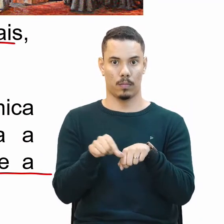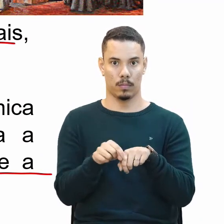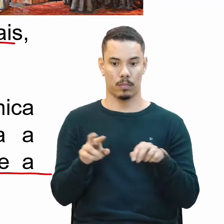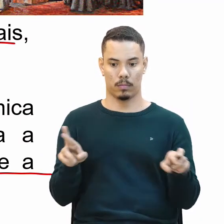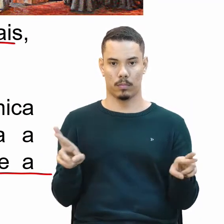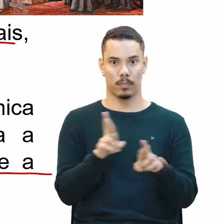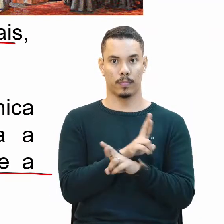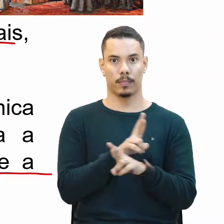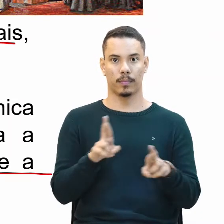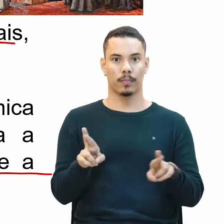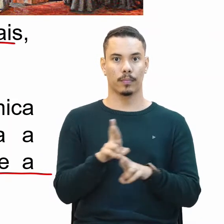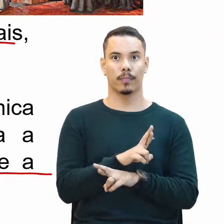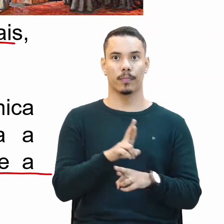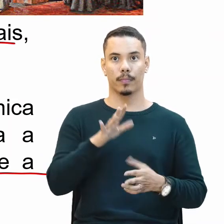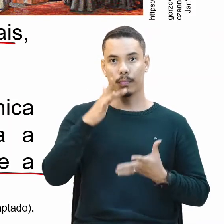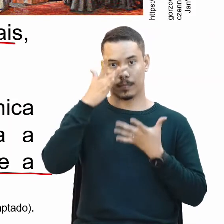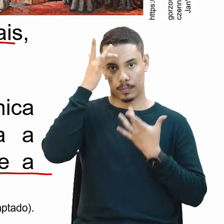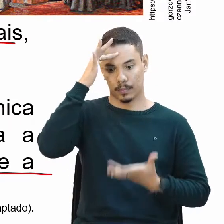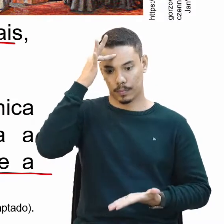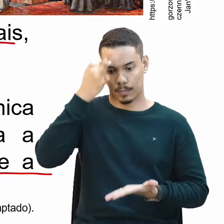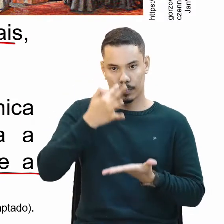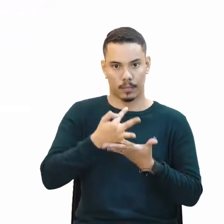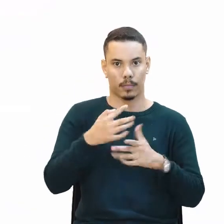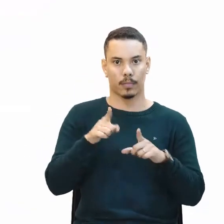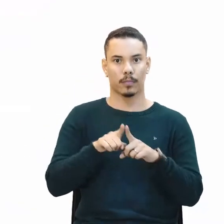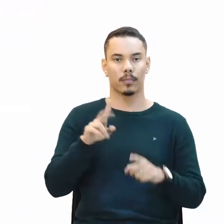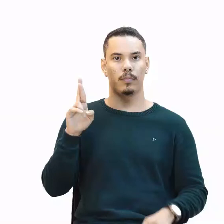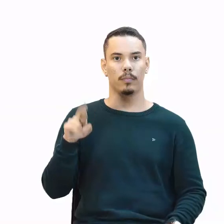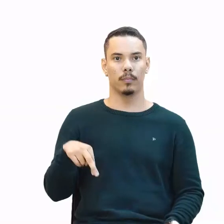relacionados à fé e à razão.